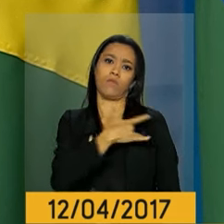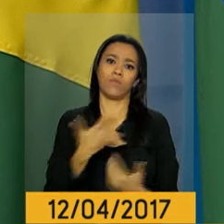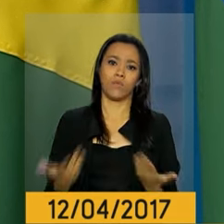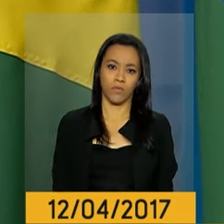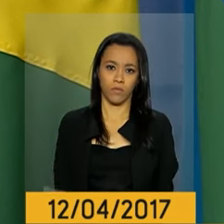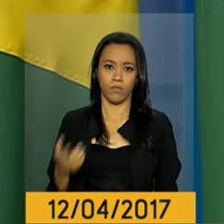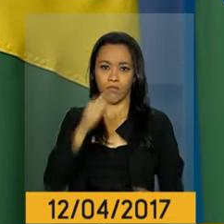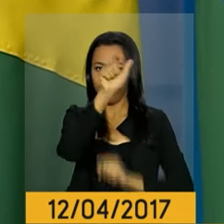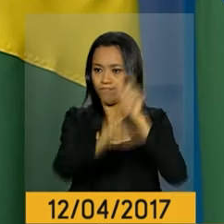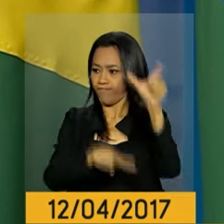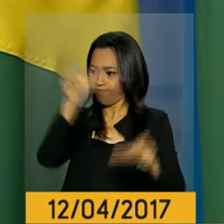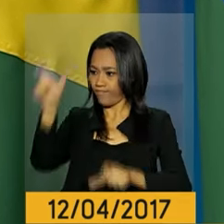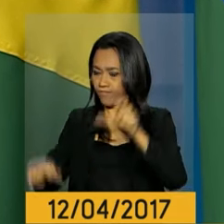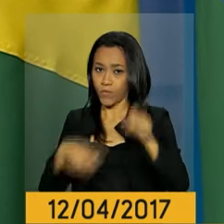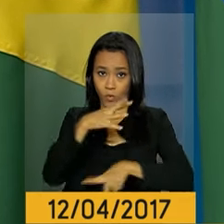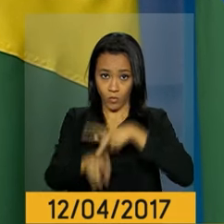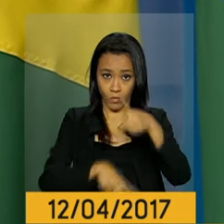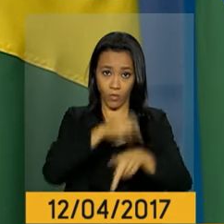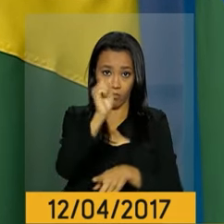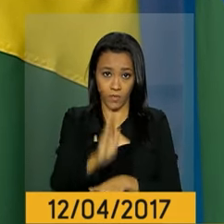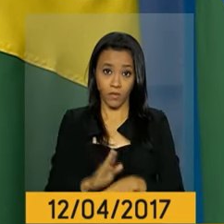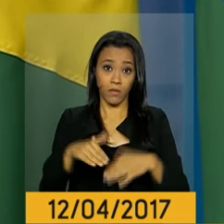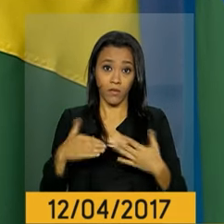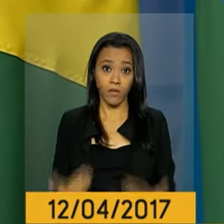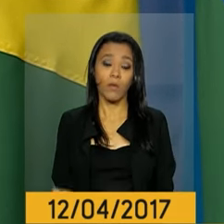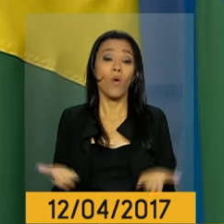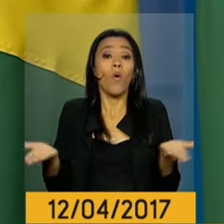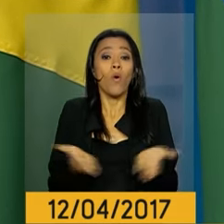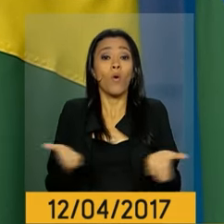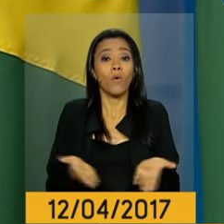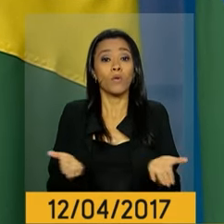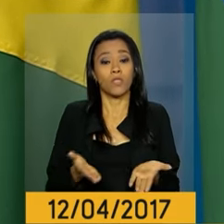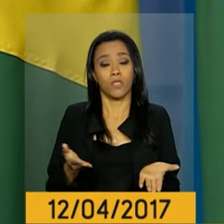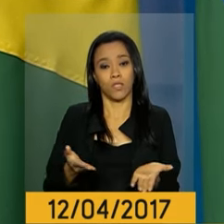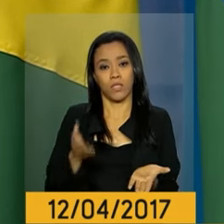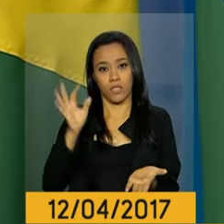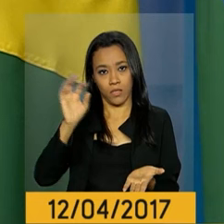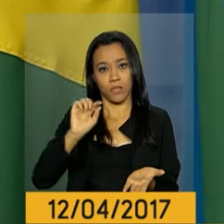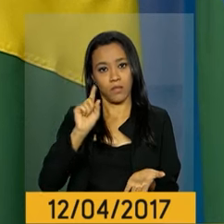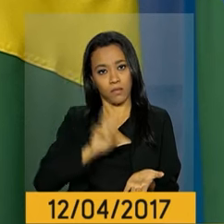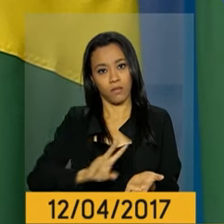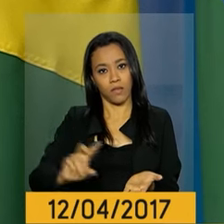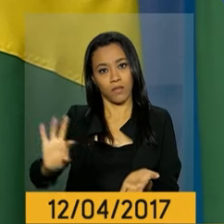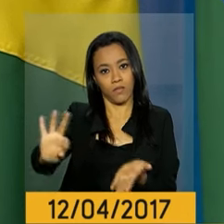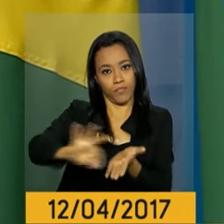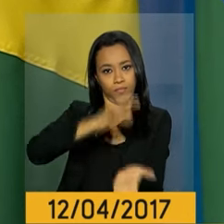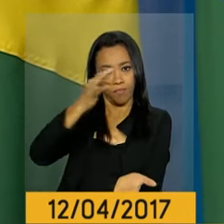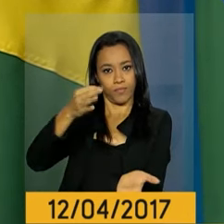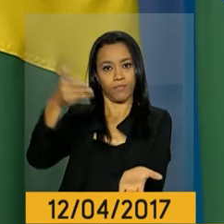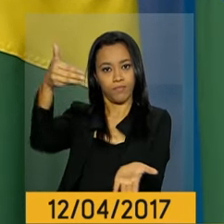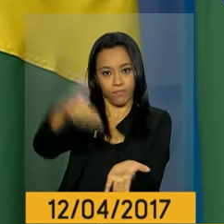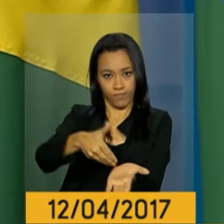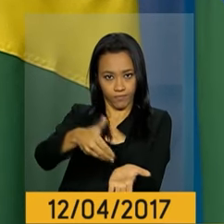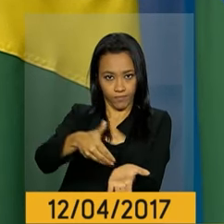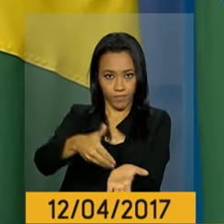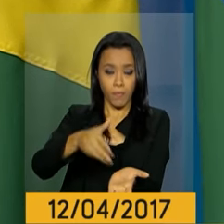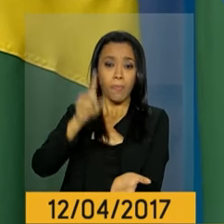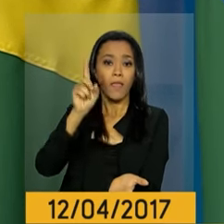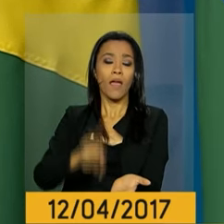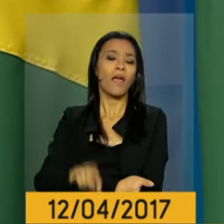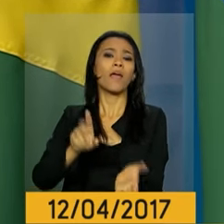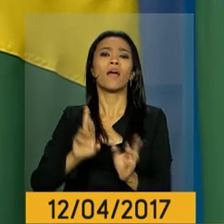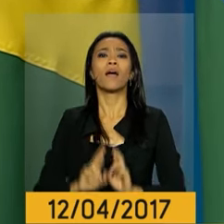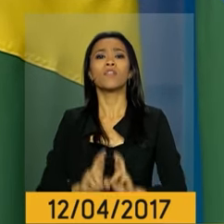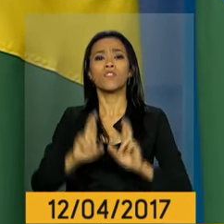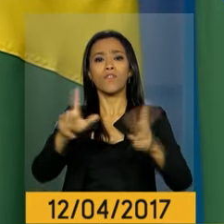eh a medida que hoje está sendo adotada fará penso eu a diferença